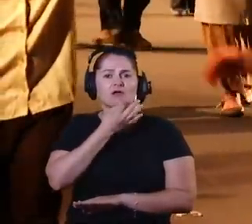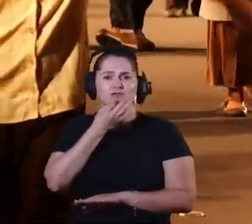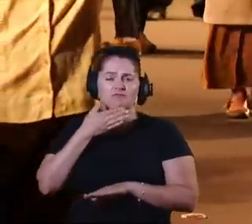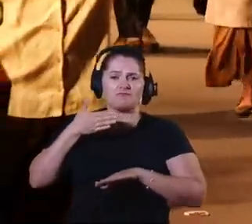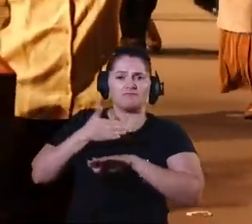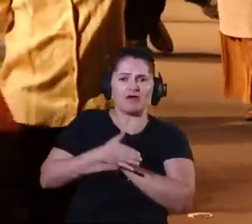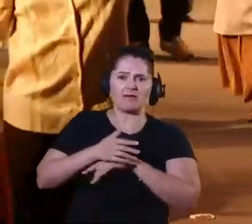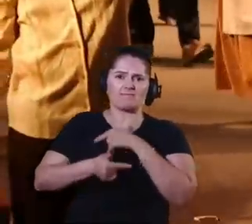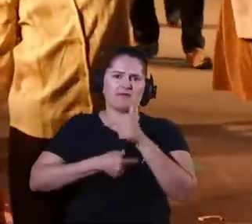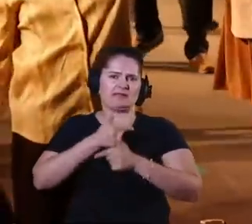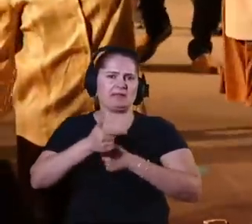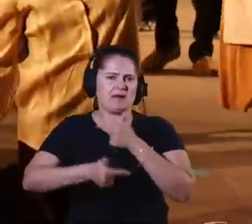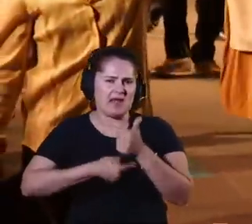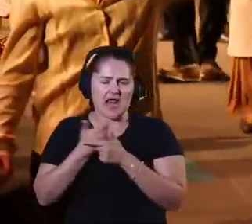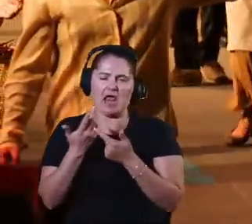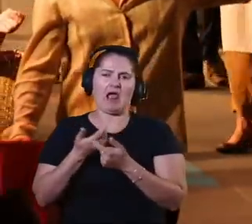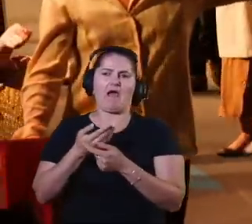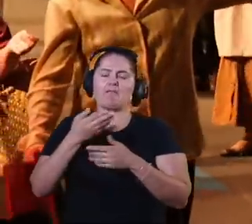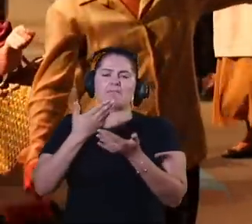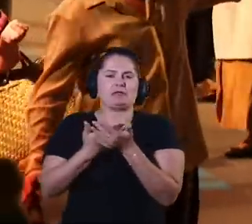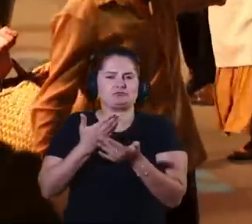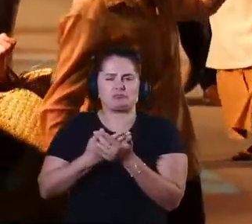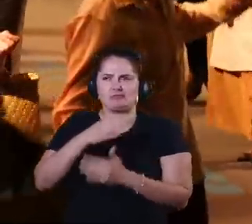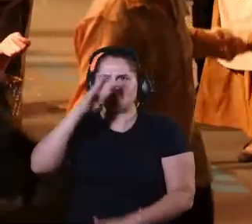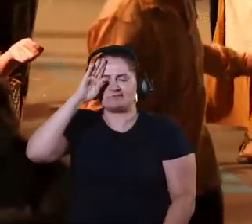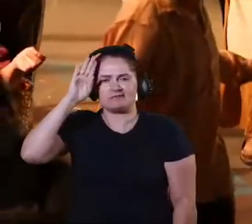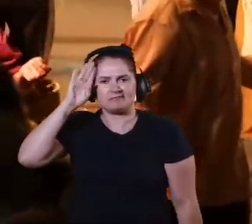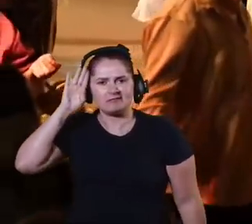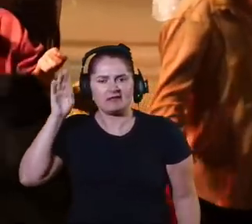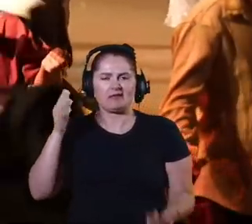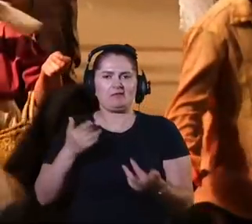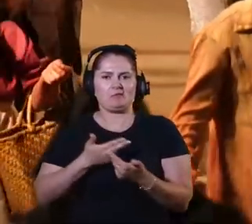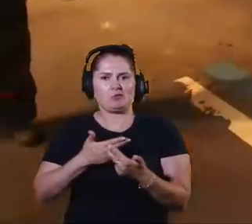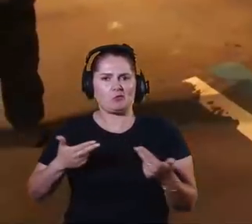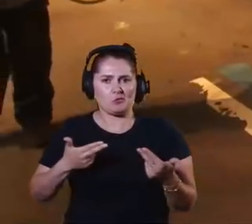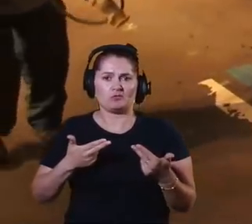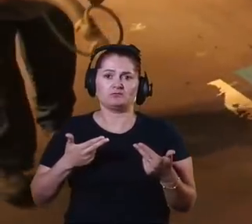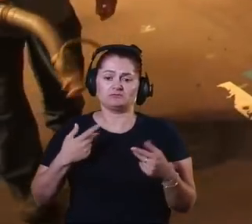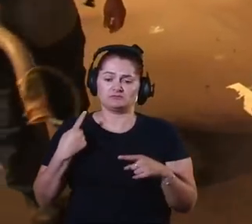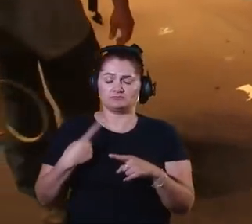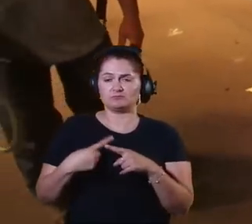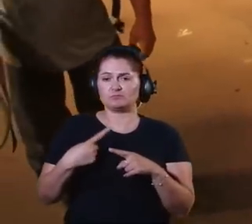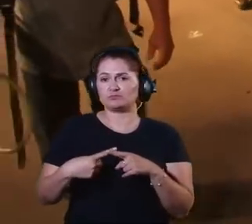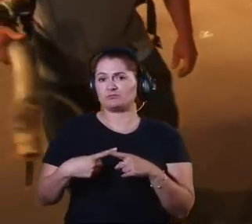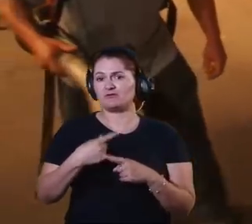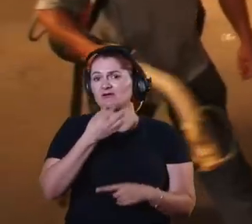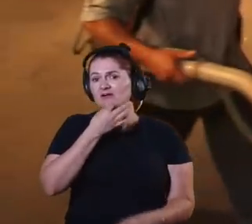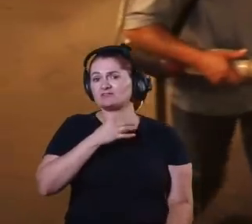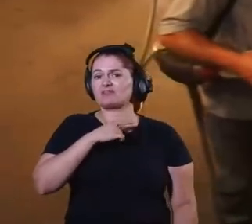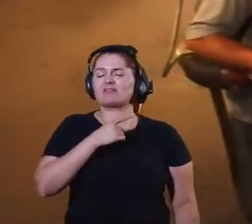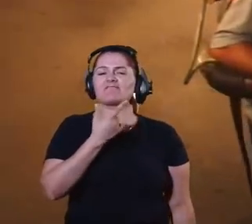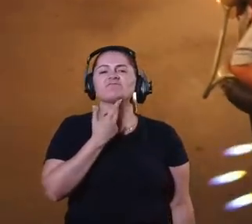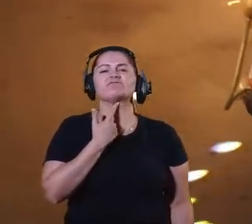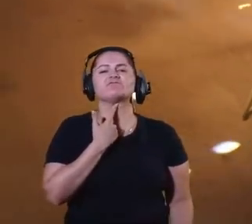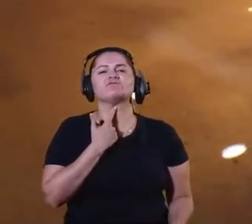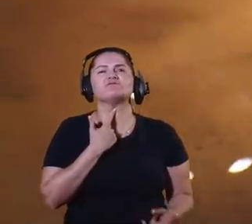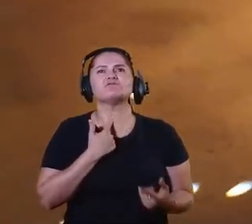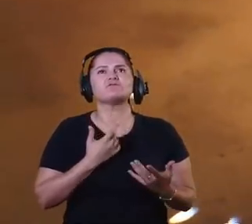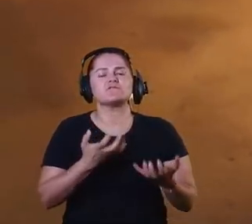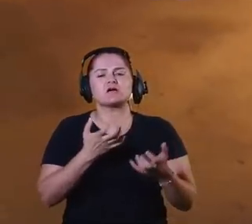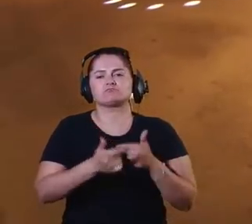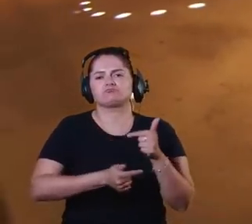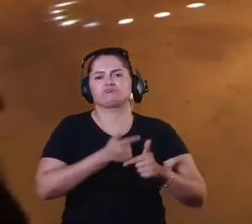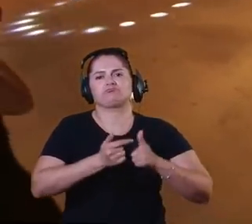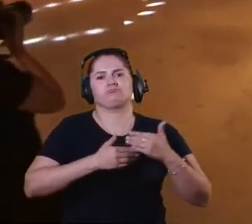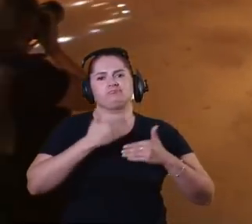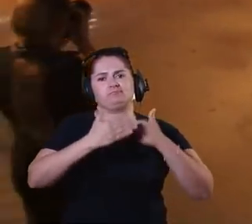quanto trabalhistas, né? Essa questão da vontade de trabalhar, né? E Caxias, nessa questão de falar da cidade